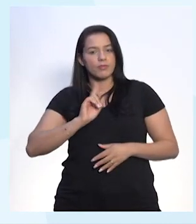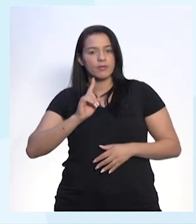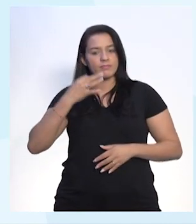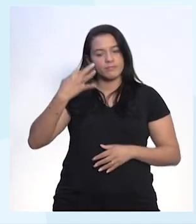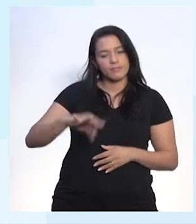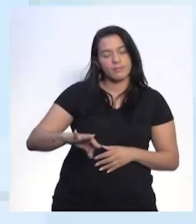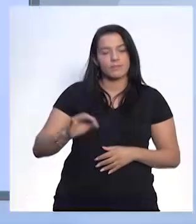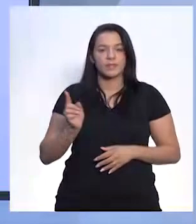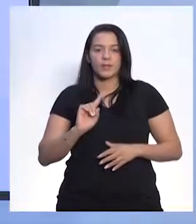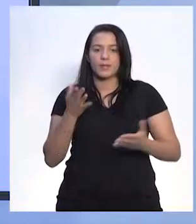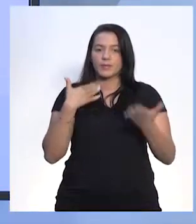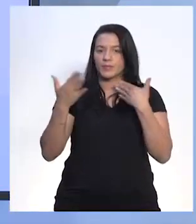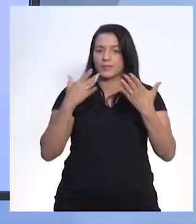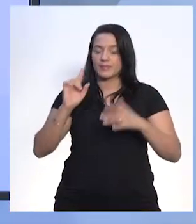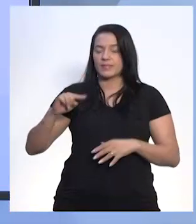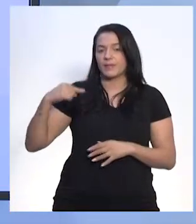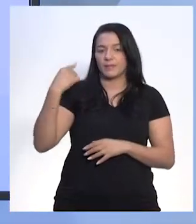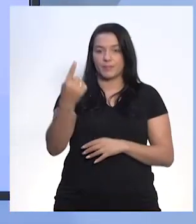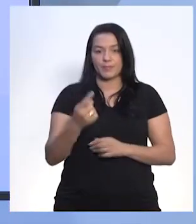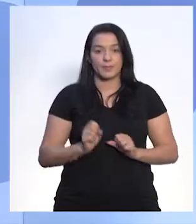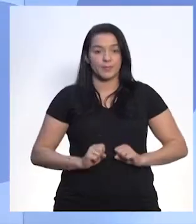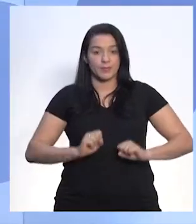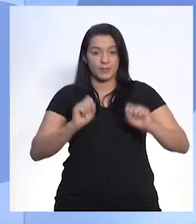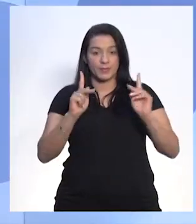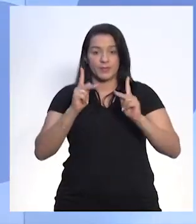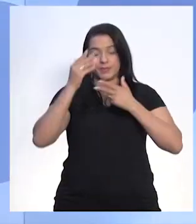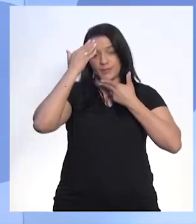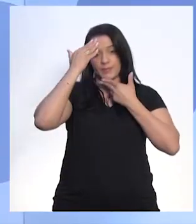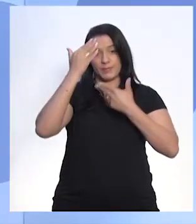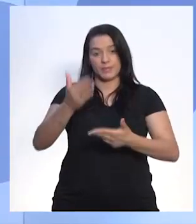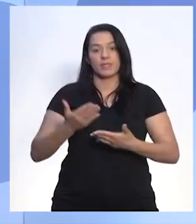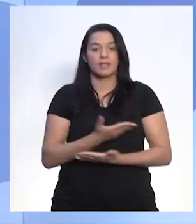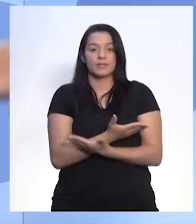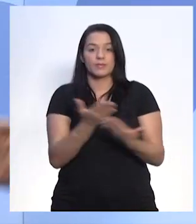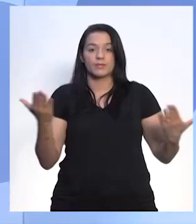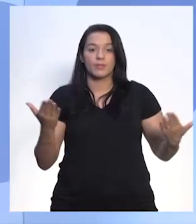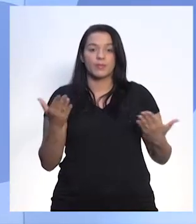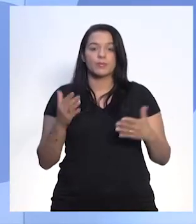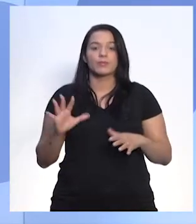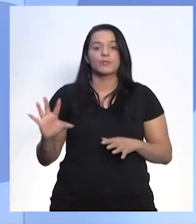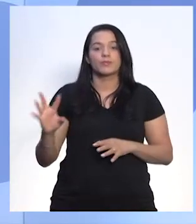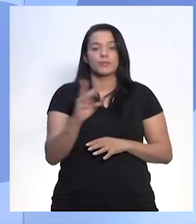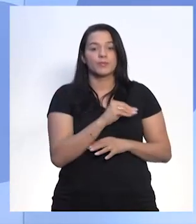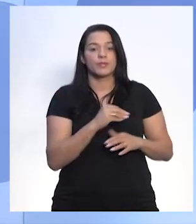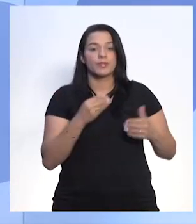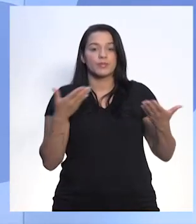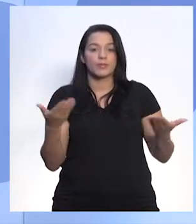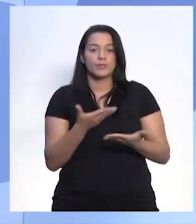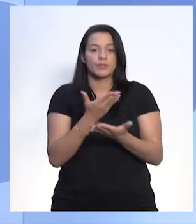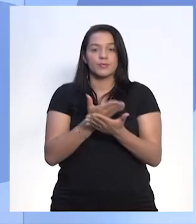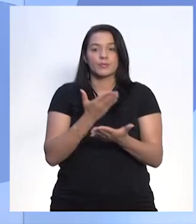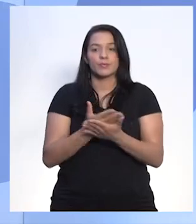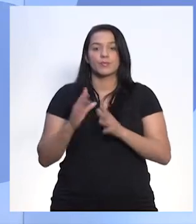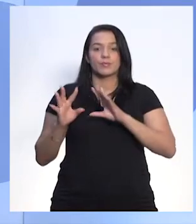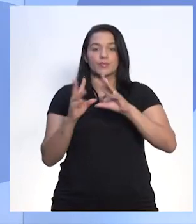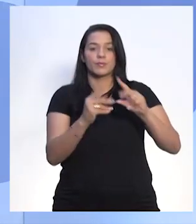não, e a gente conversa depois. Beleza, Osmar? Beleza, Jonas, obrigado a você, obrigado à equipe da produção que fez que essa aula acontecesse,